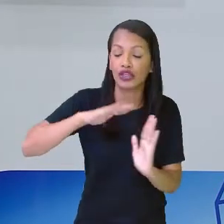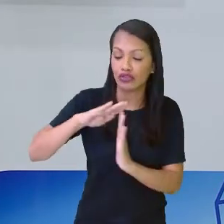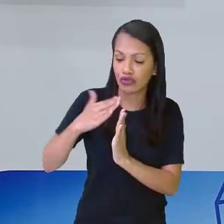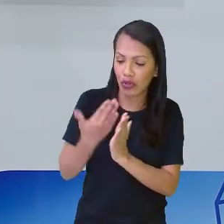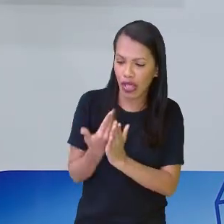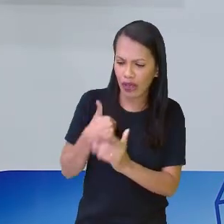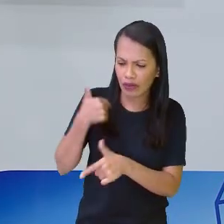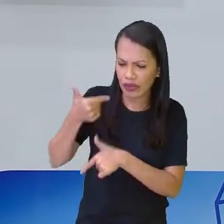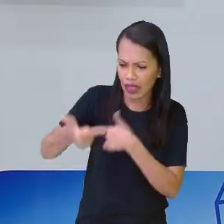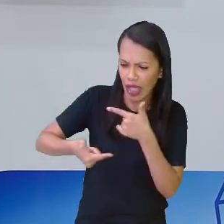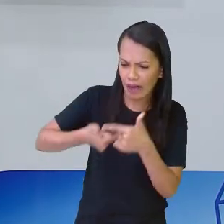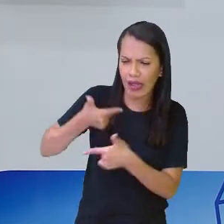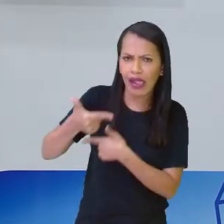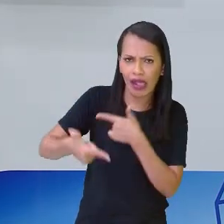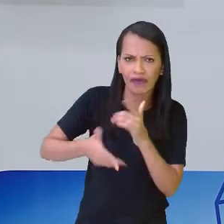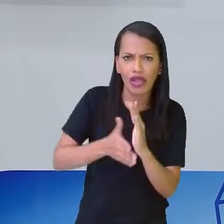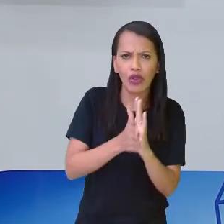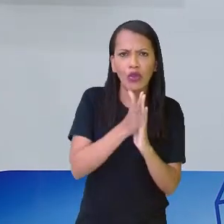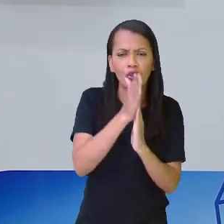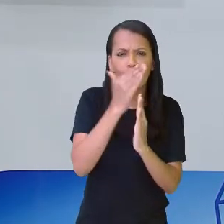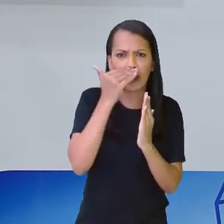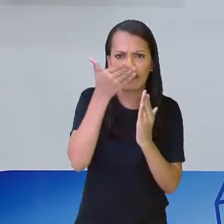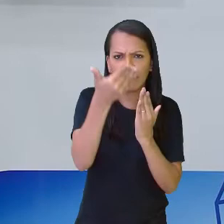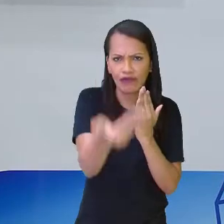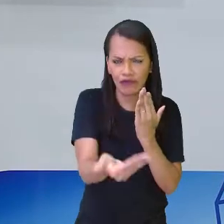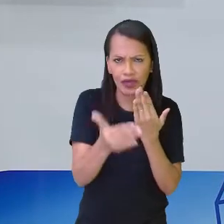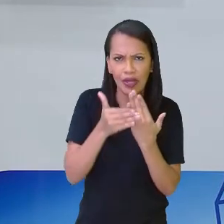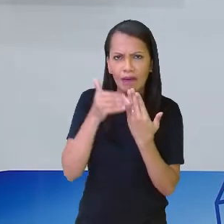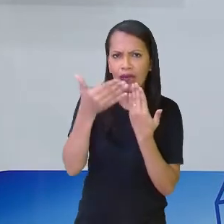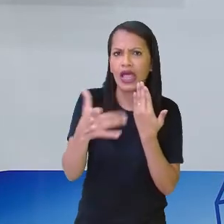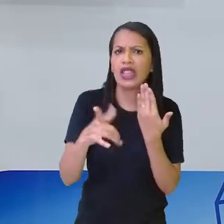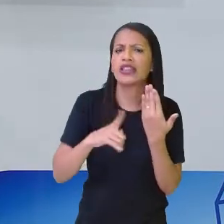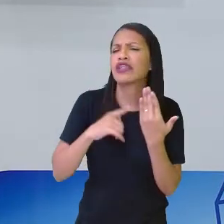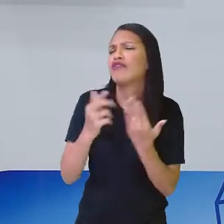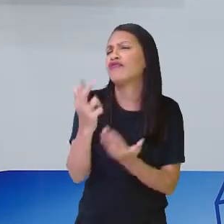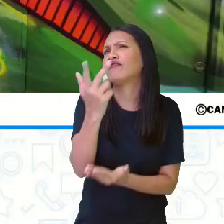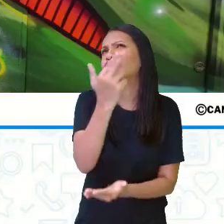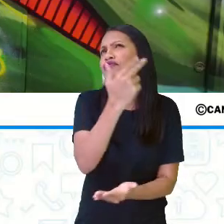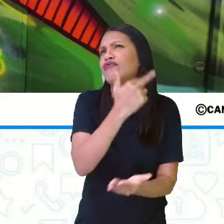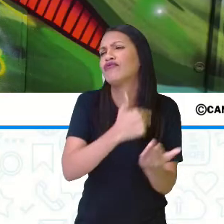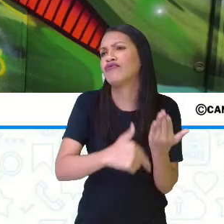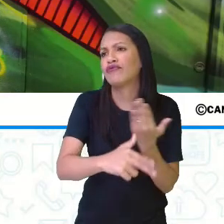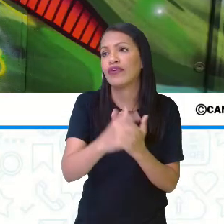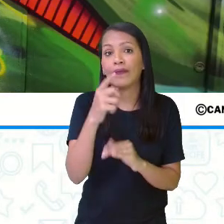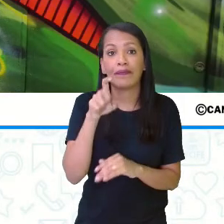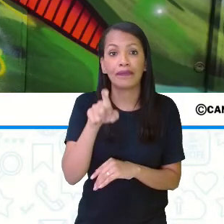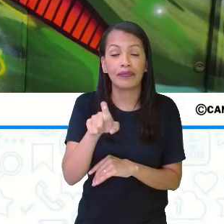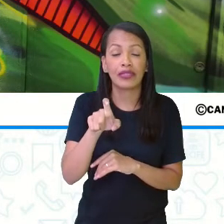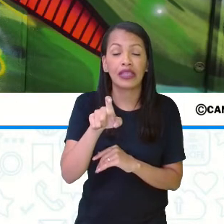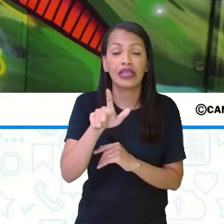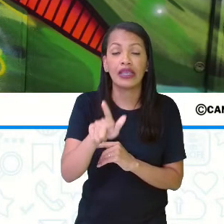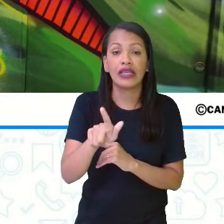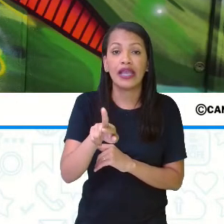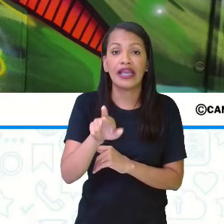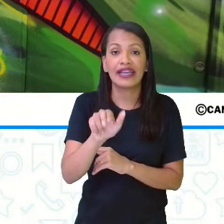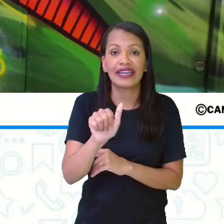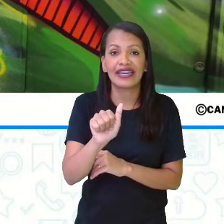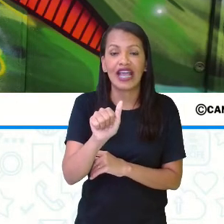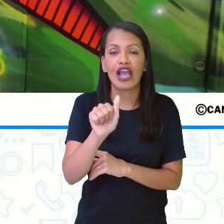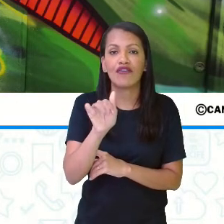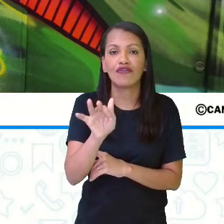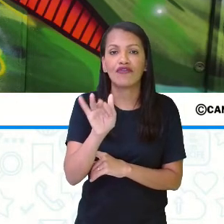tempo atrás, inclusive o muro do lado de fora assim eram cheios dessas artes, chamadas de grafite. Já tiveram a oportunidade